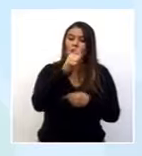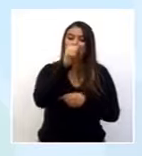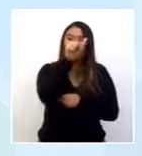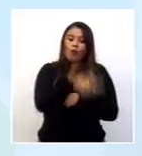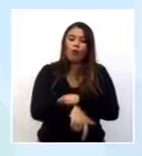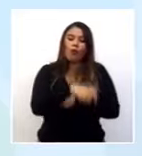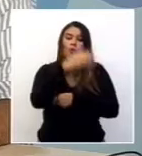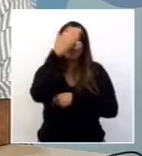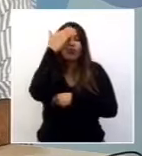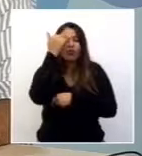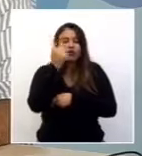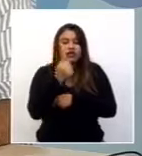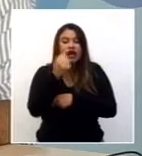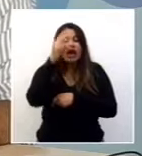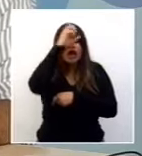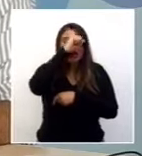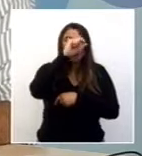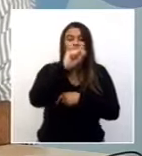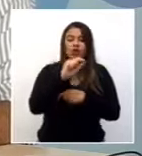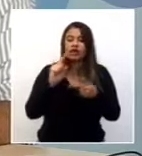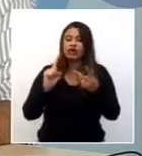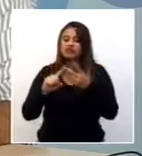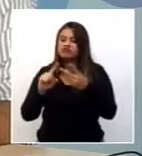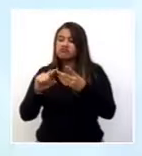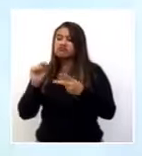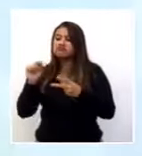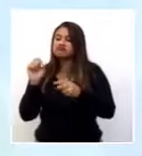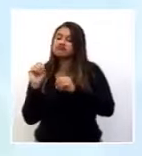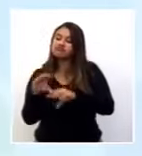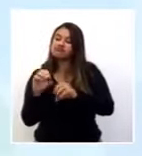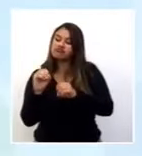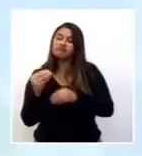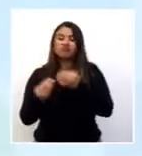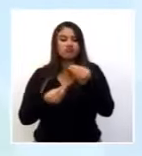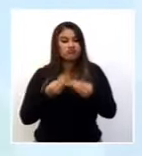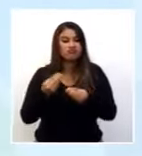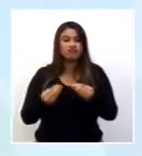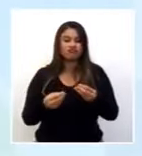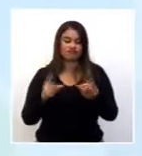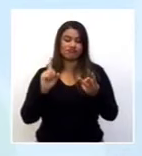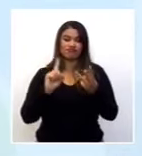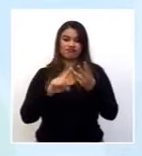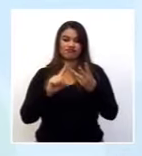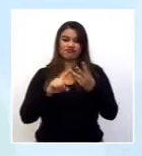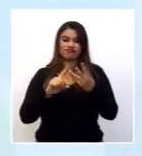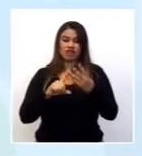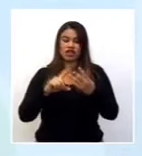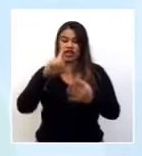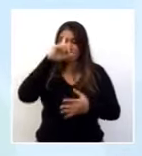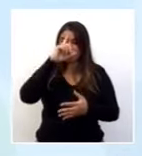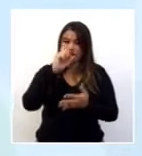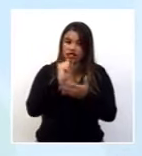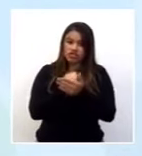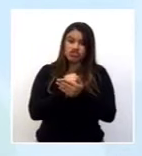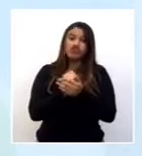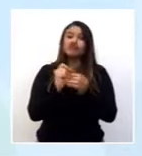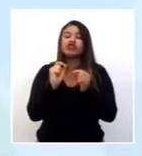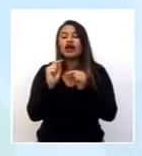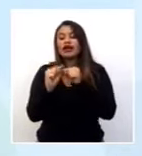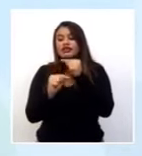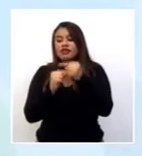a qualificação. E, por fim, tomar as decisões que possibilitem você atingir os